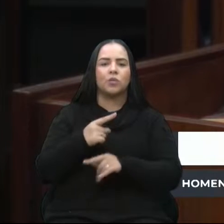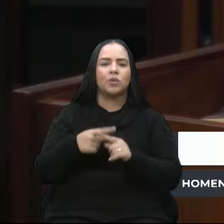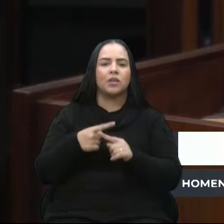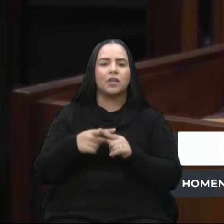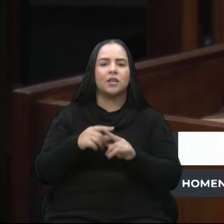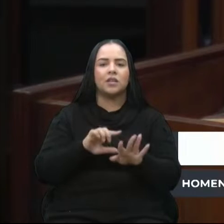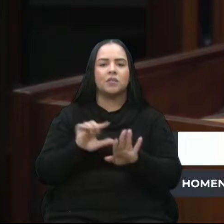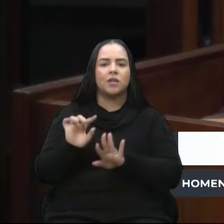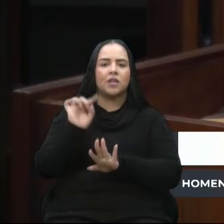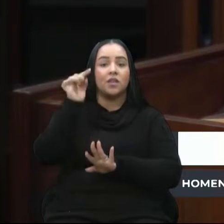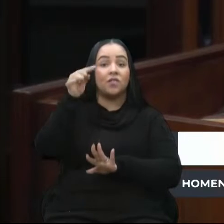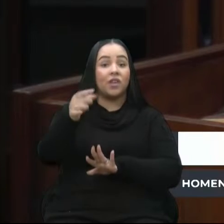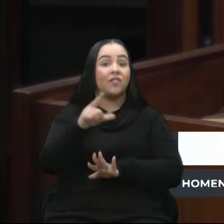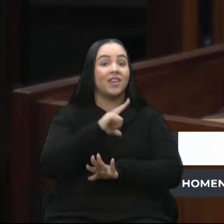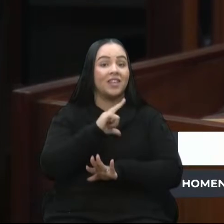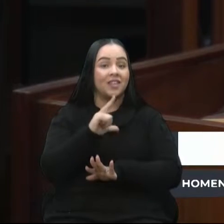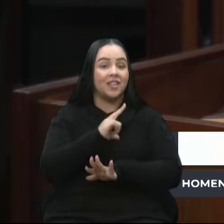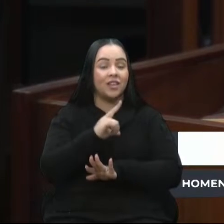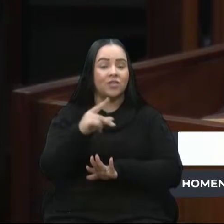seu dicionário, e